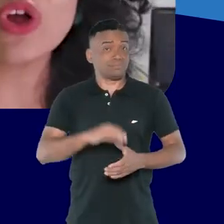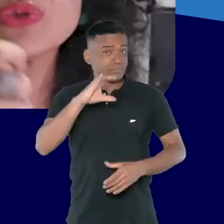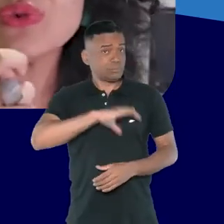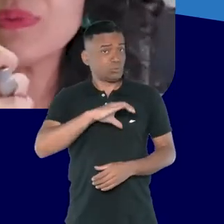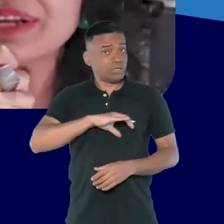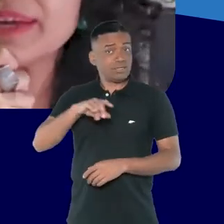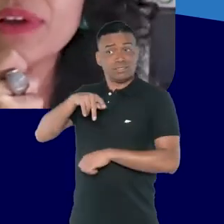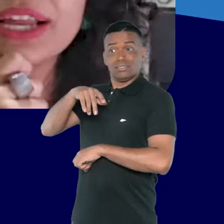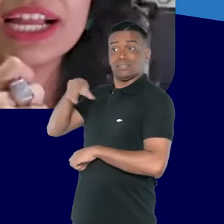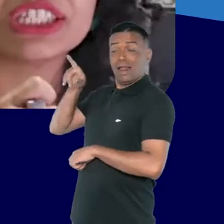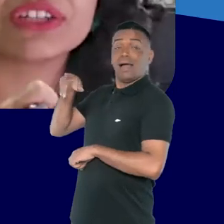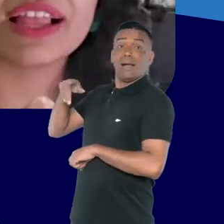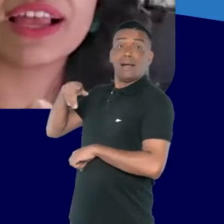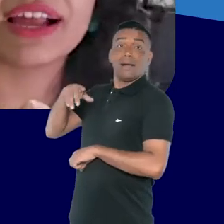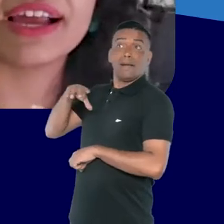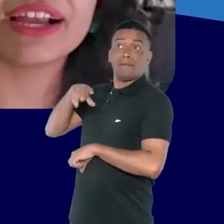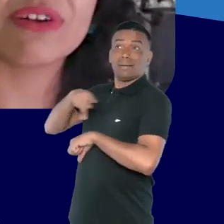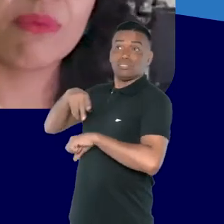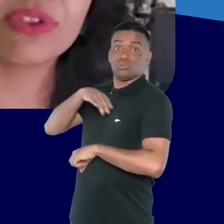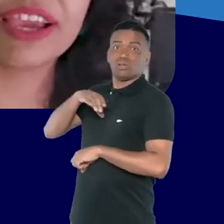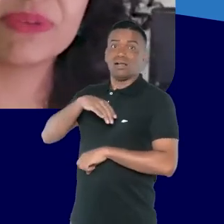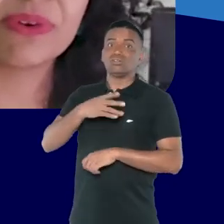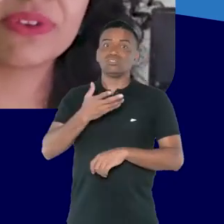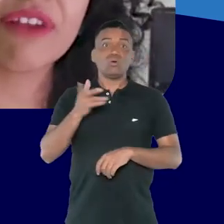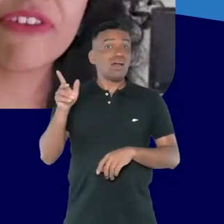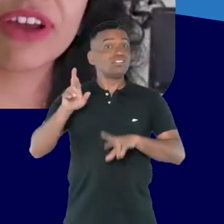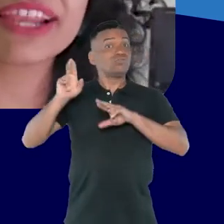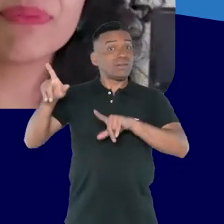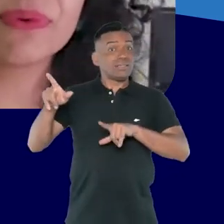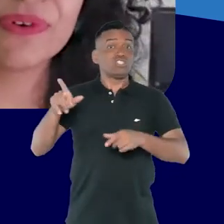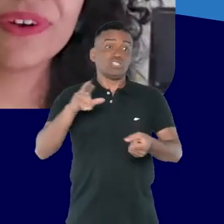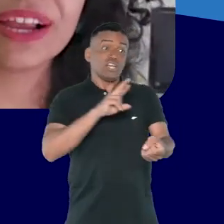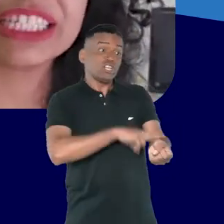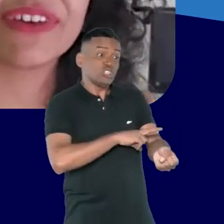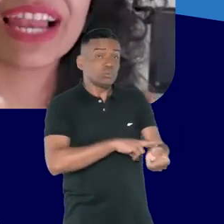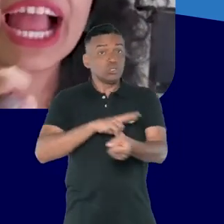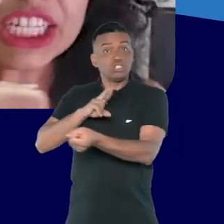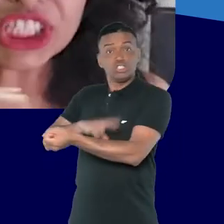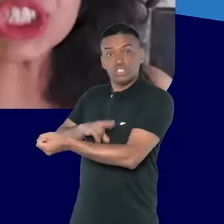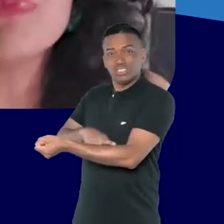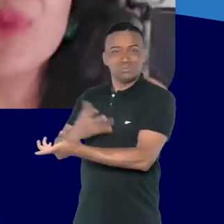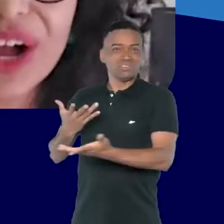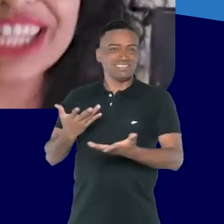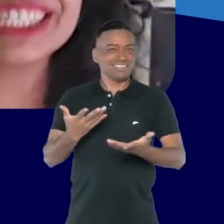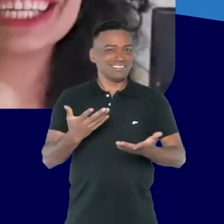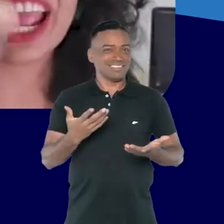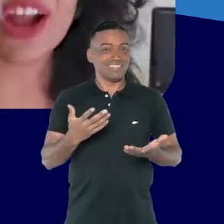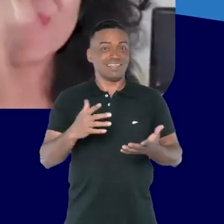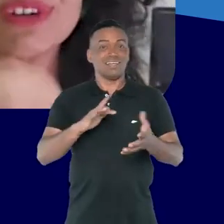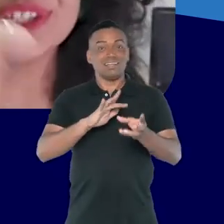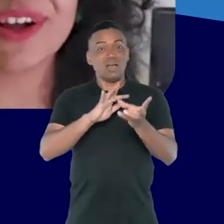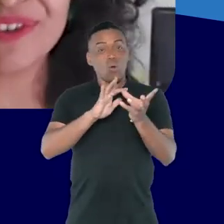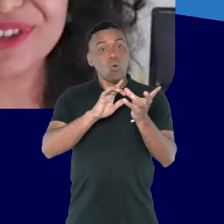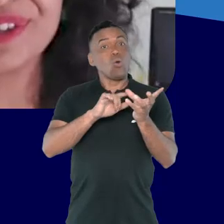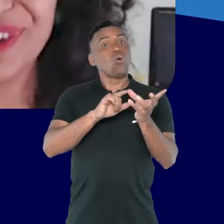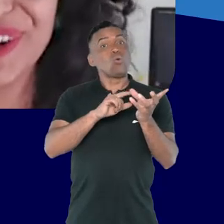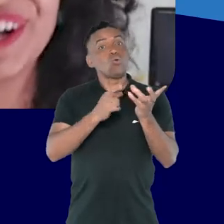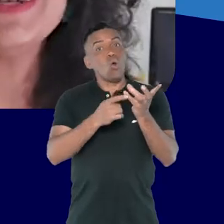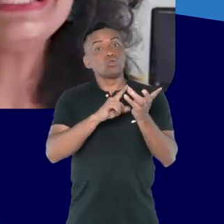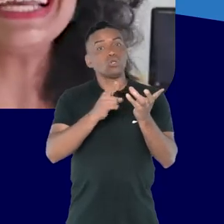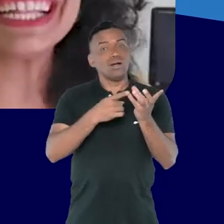influência, por exemplo, a gente fala, igual um português de Portugal fala ritmo, a gente fala ritmo, a gente quer consoante,